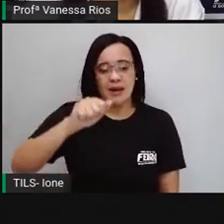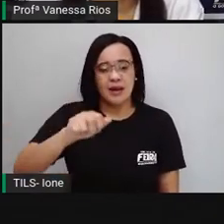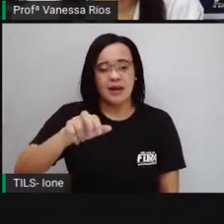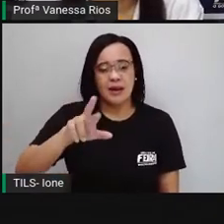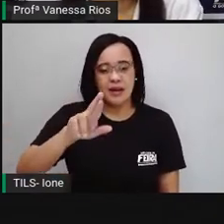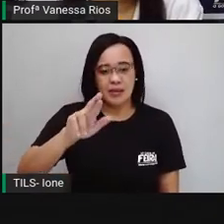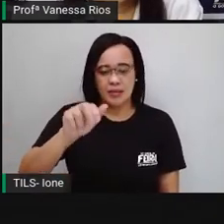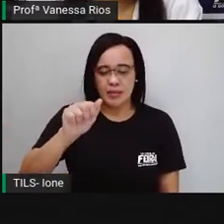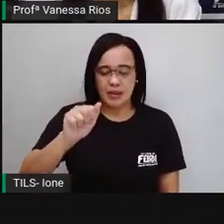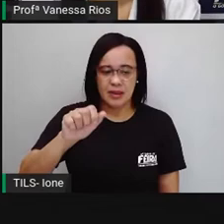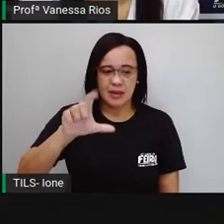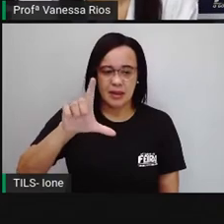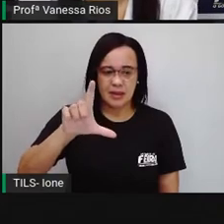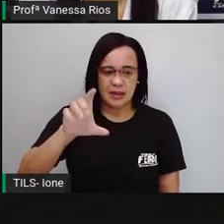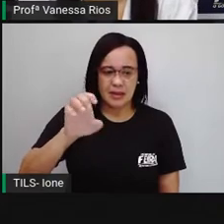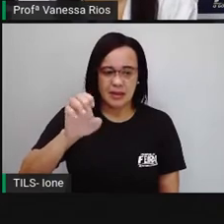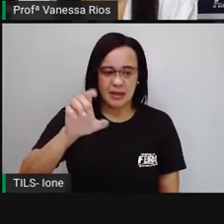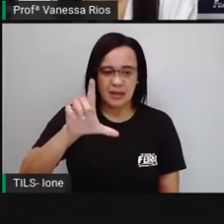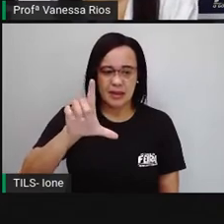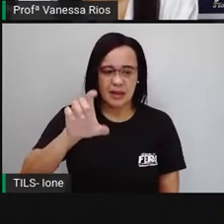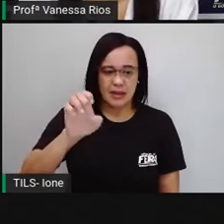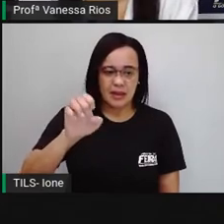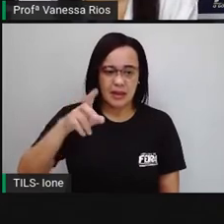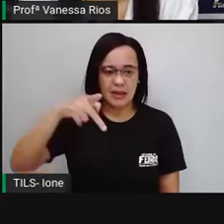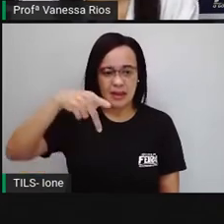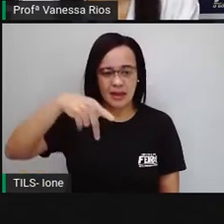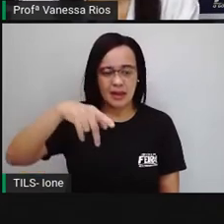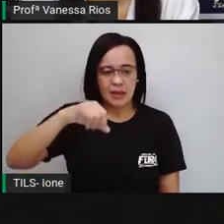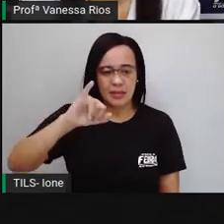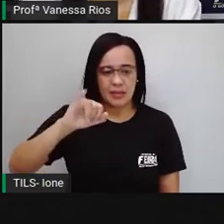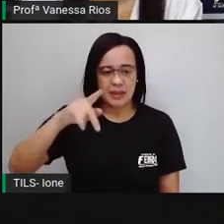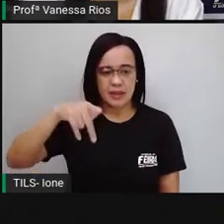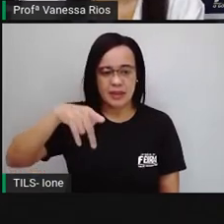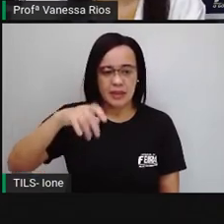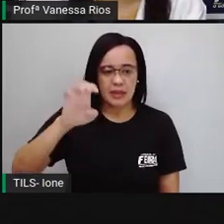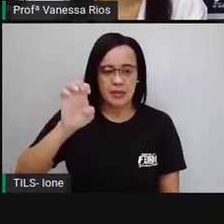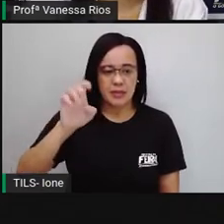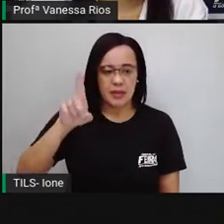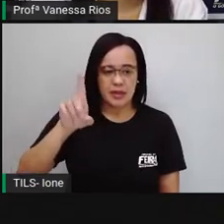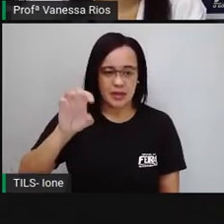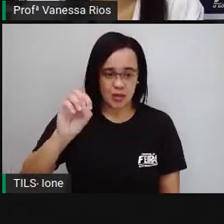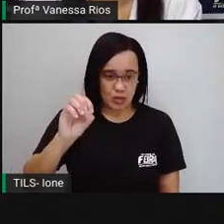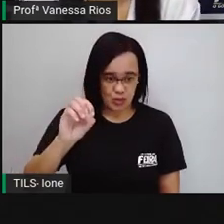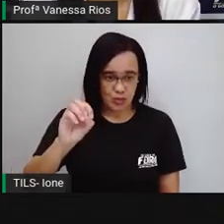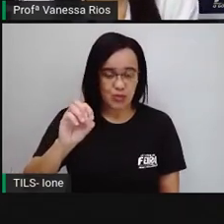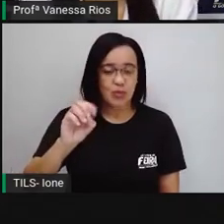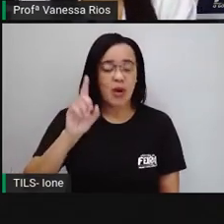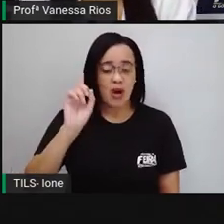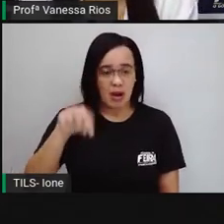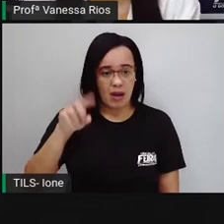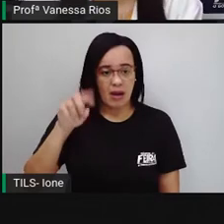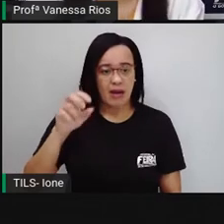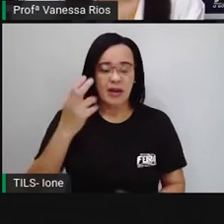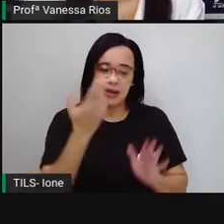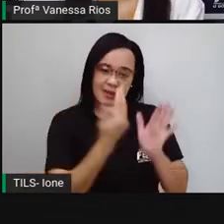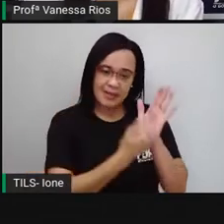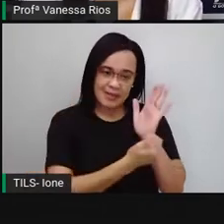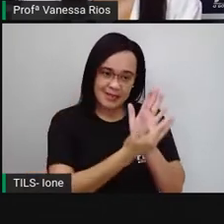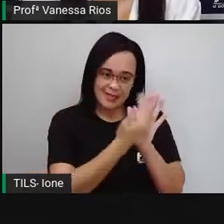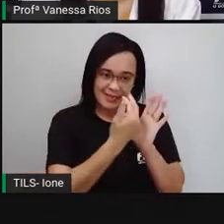paralelepípedo, não é? Que é uma imagem aí, né? Uma figura tridimensional, onde a gente pode observar